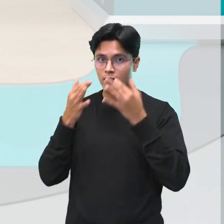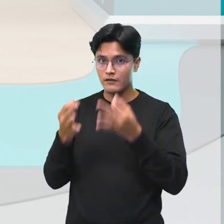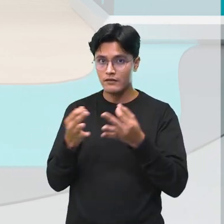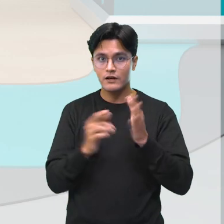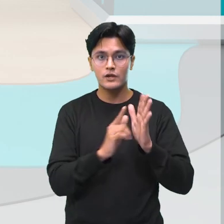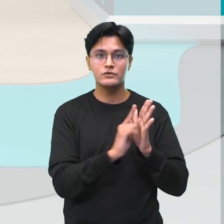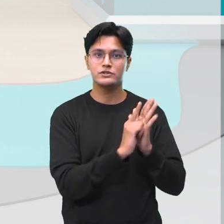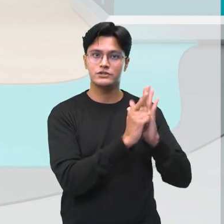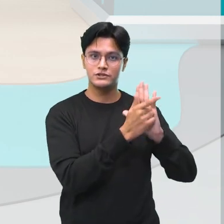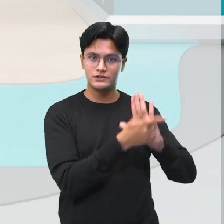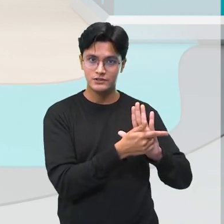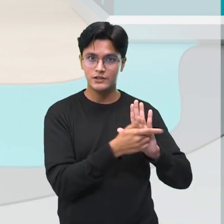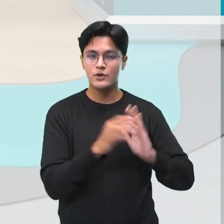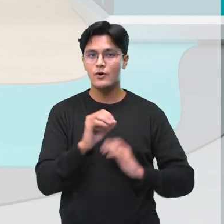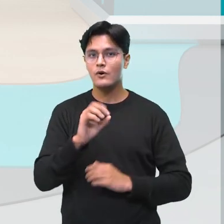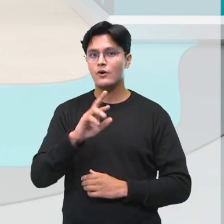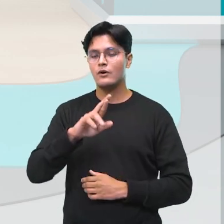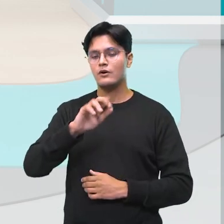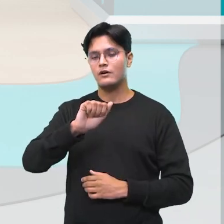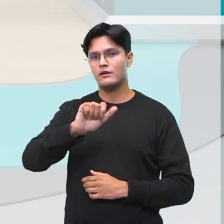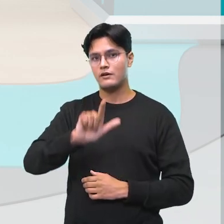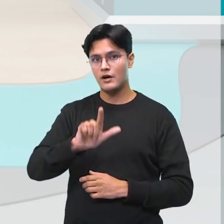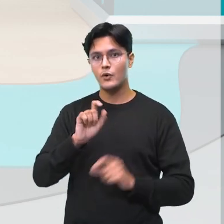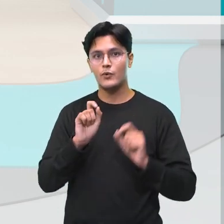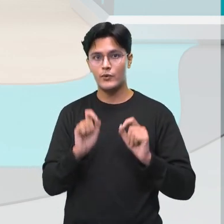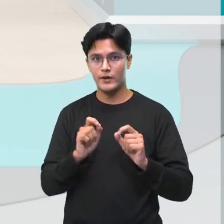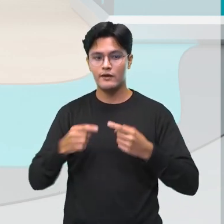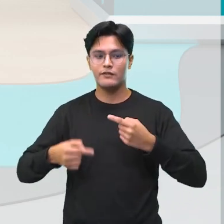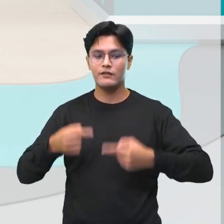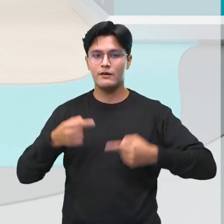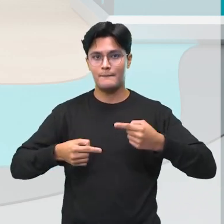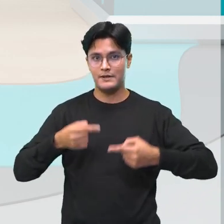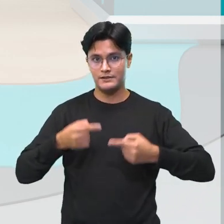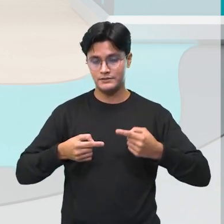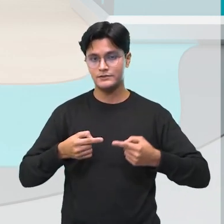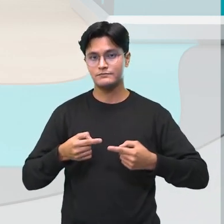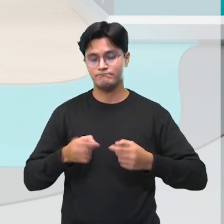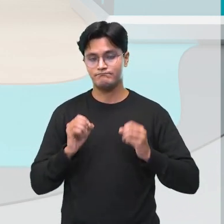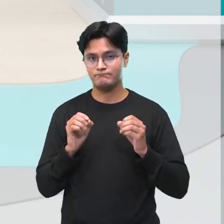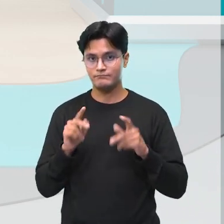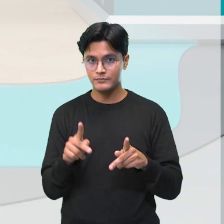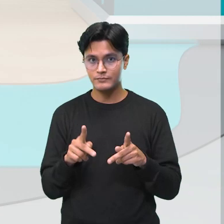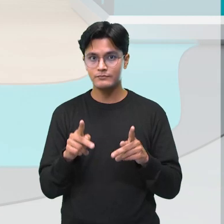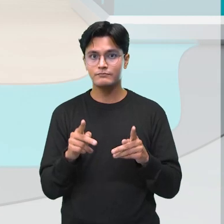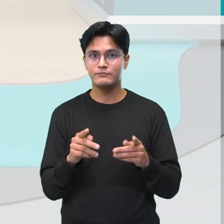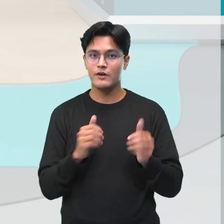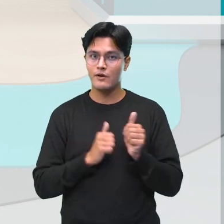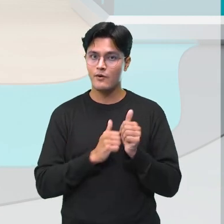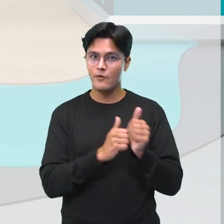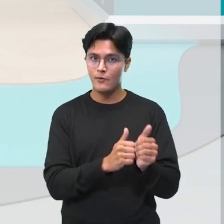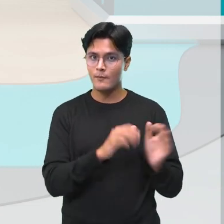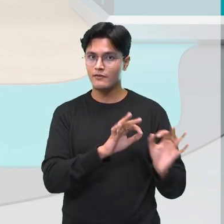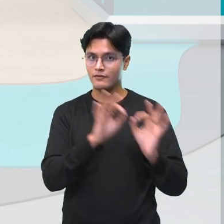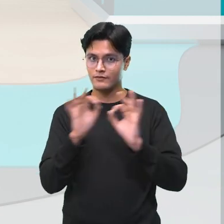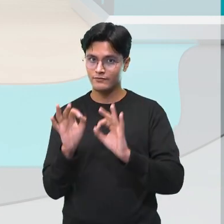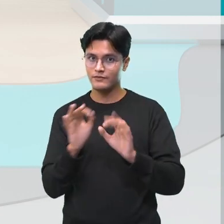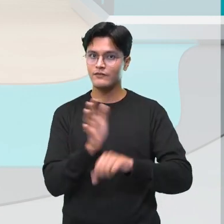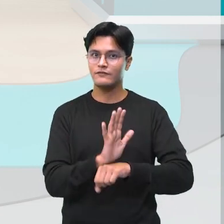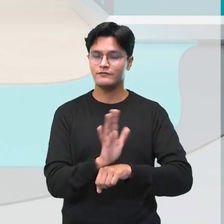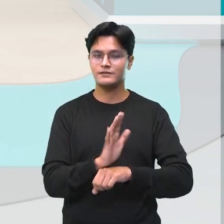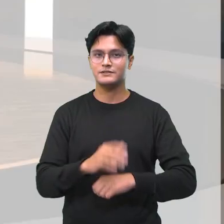gênero oral, que é o debate, ok? Acompanhe comigo esse vídeo e nós vamos comentando aí no decorrer da